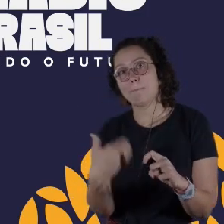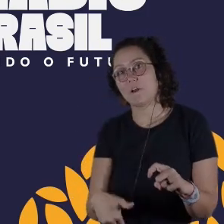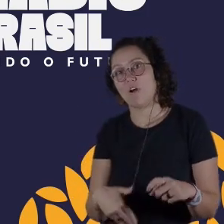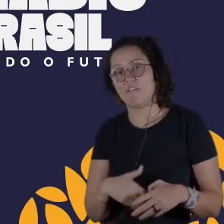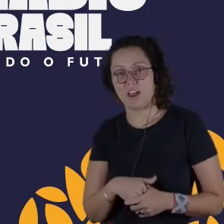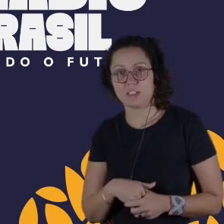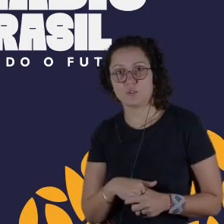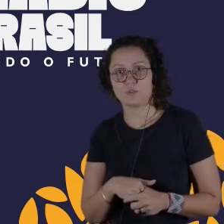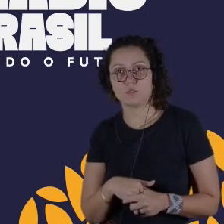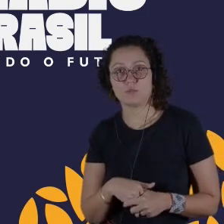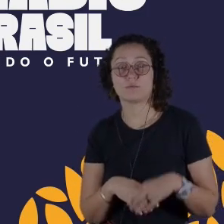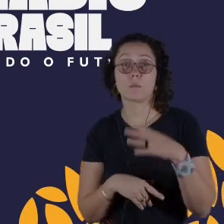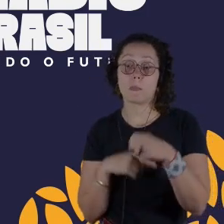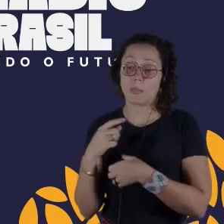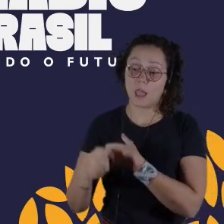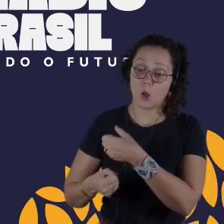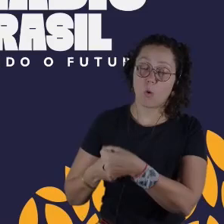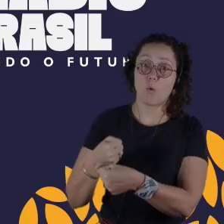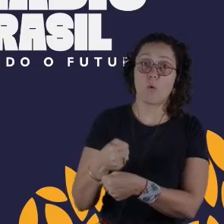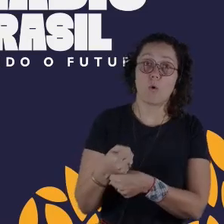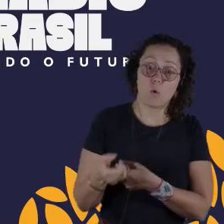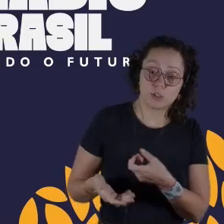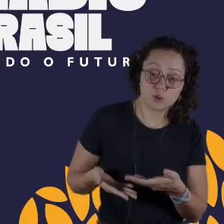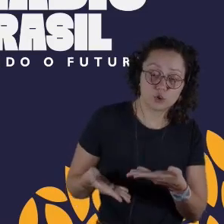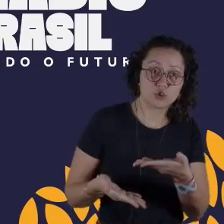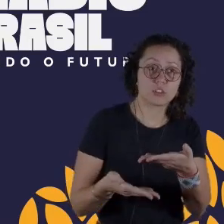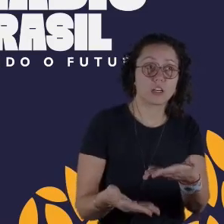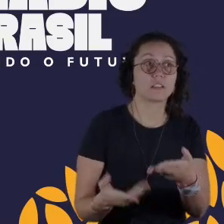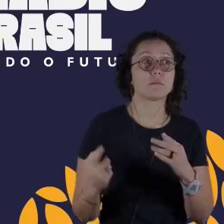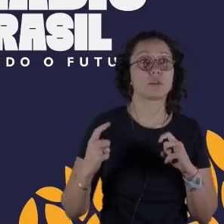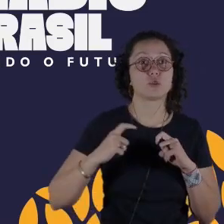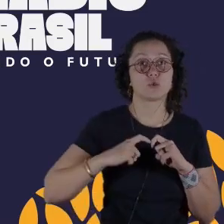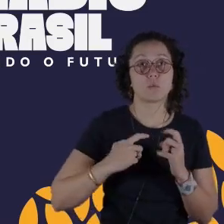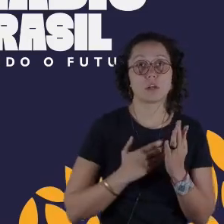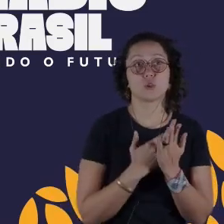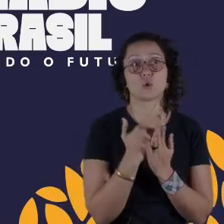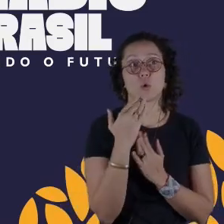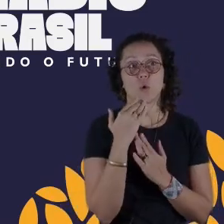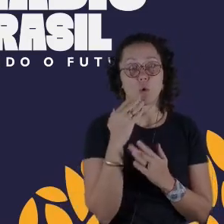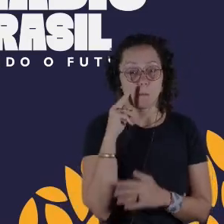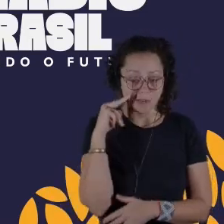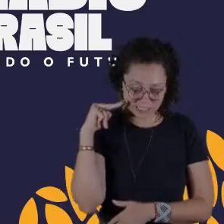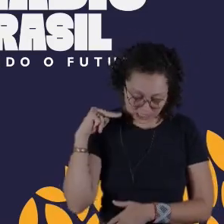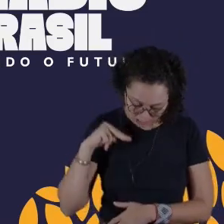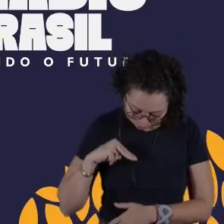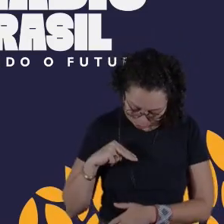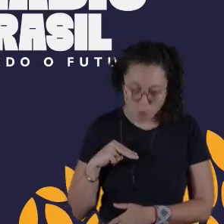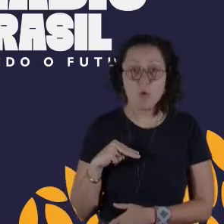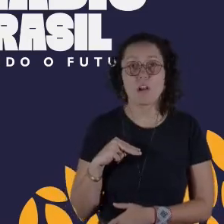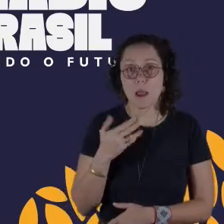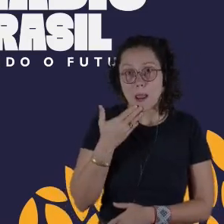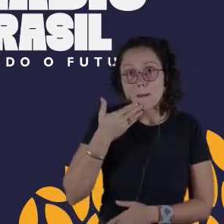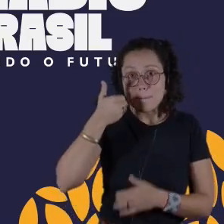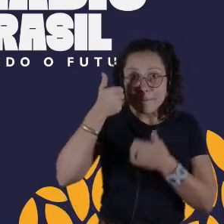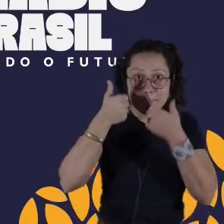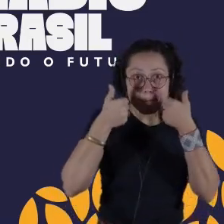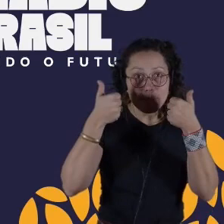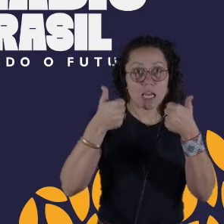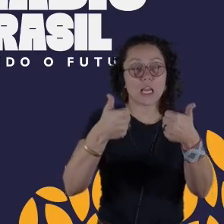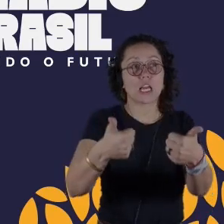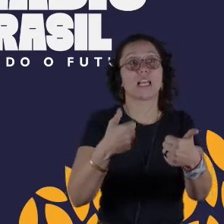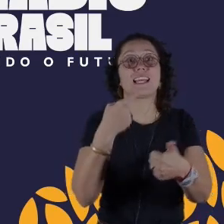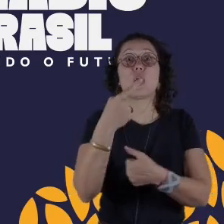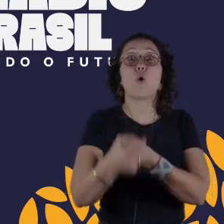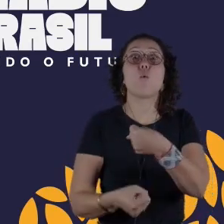Mas depois de 1 ano de tratamento, o médico começa a olhar também, a observar a melhoria.